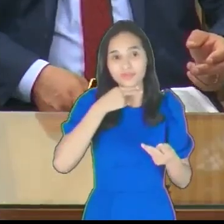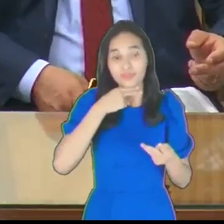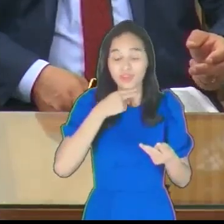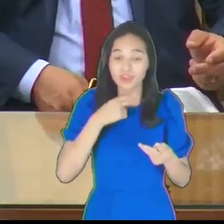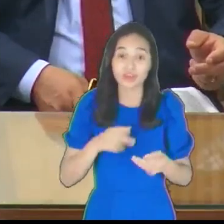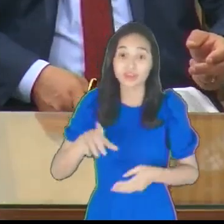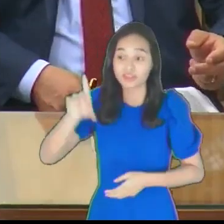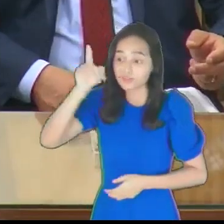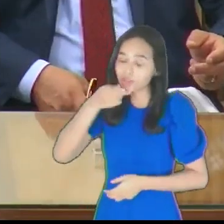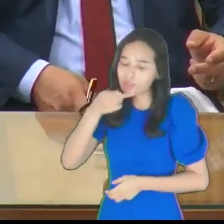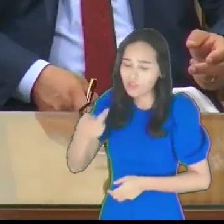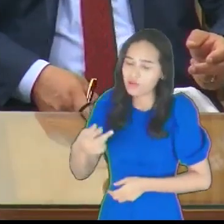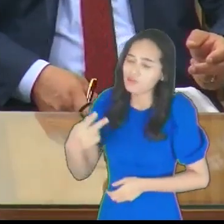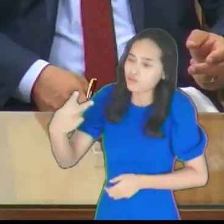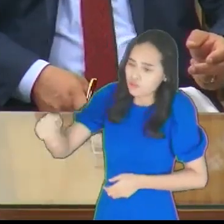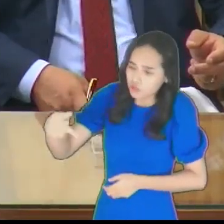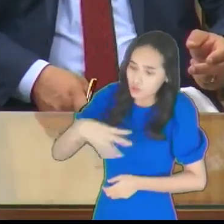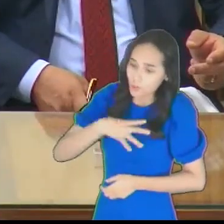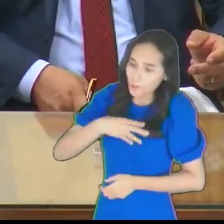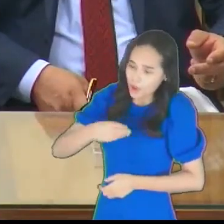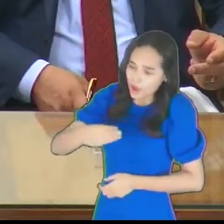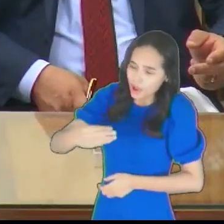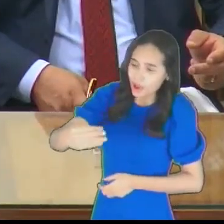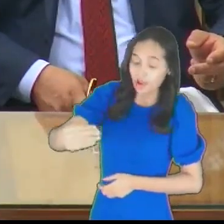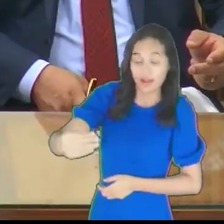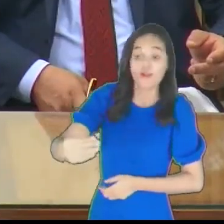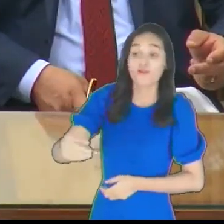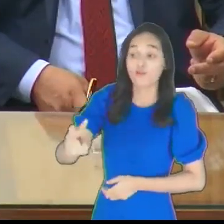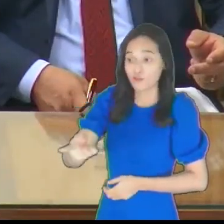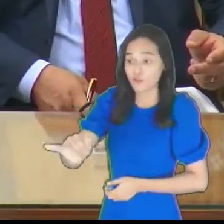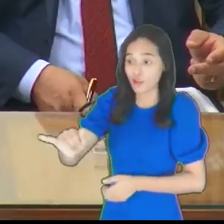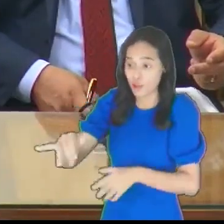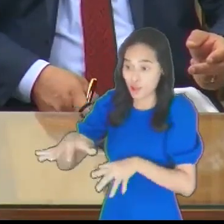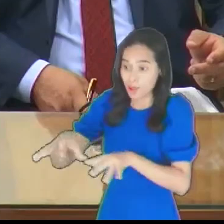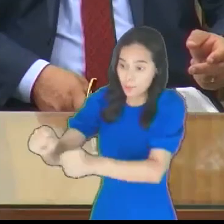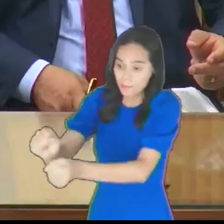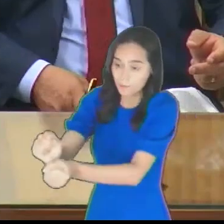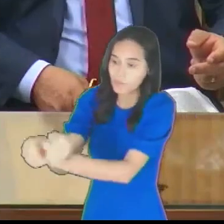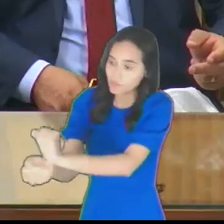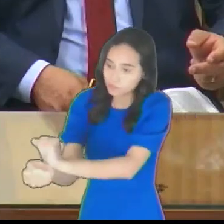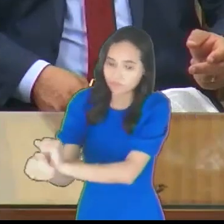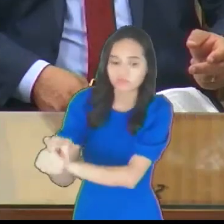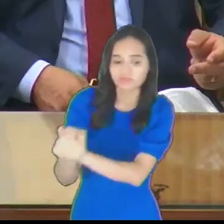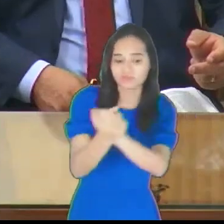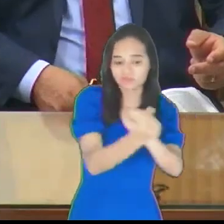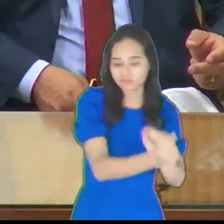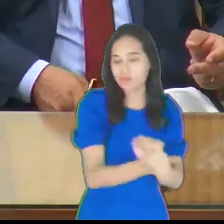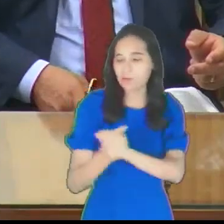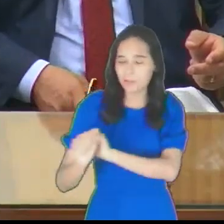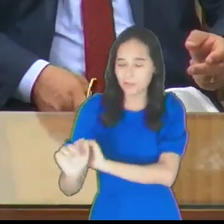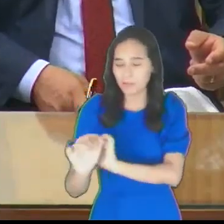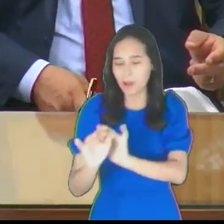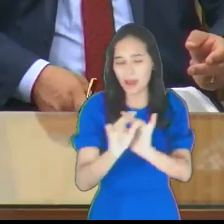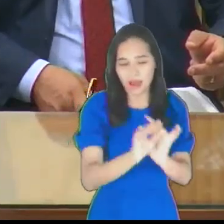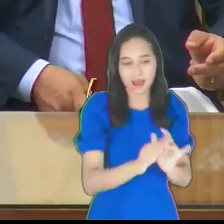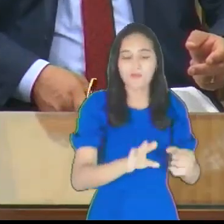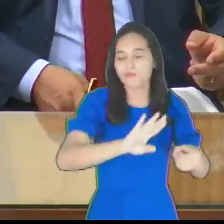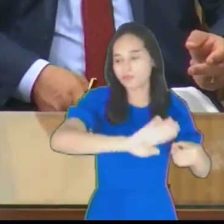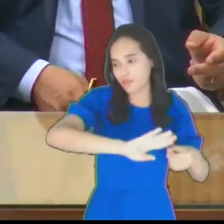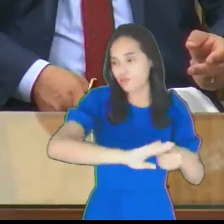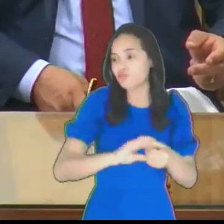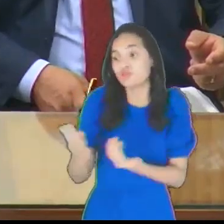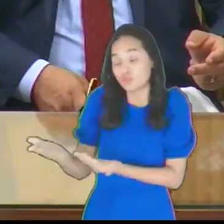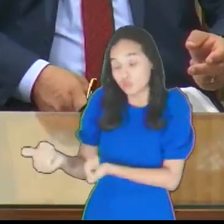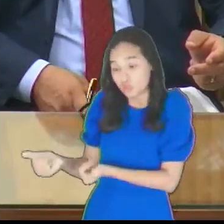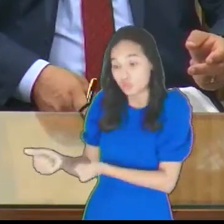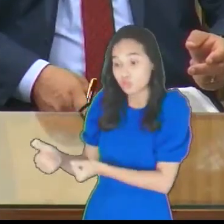filhos, os teus descendentes vão ser levados para a Babilônia. Os jovens serão levados para a Babilônia.